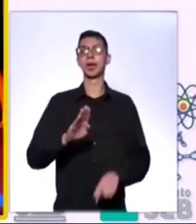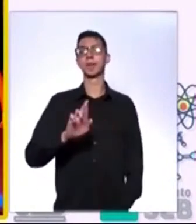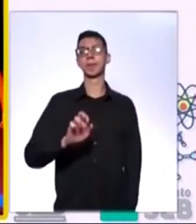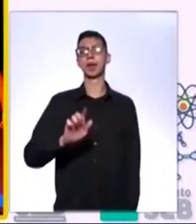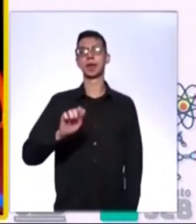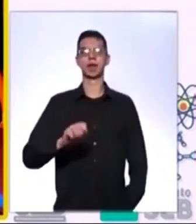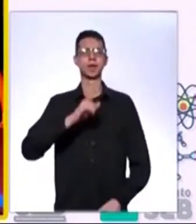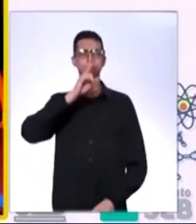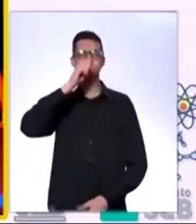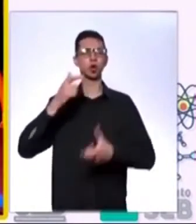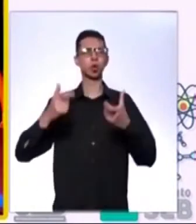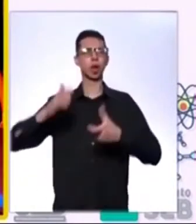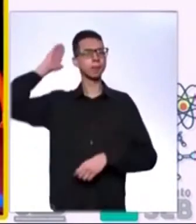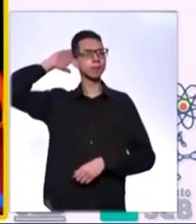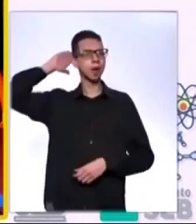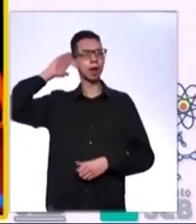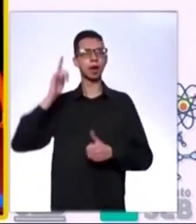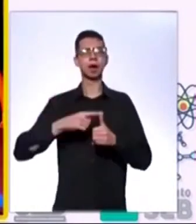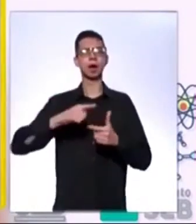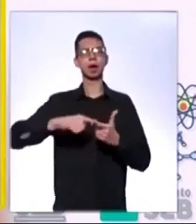no Pará, em Pernambuco.